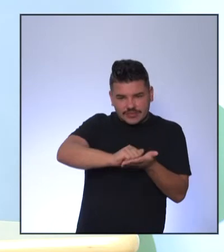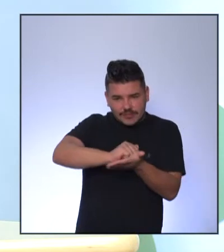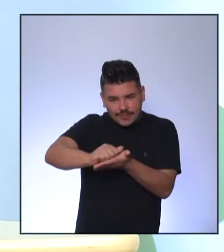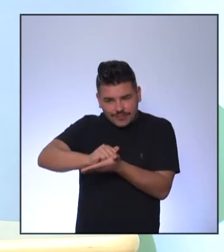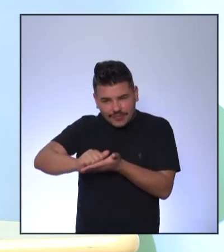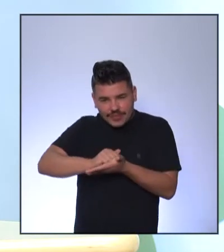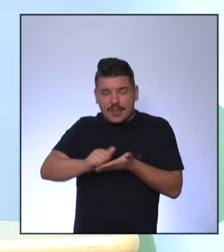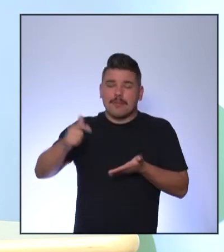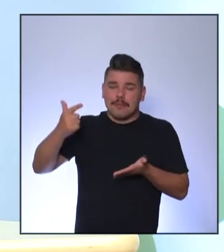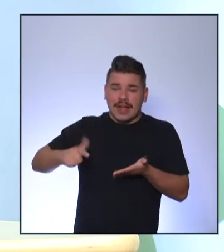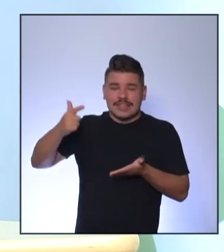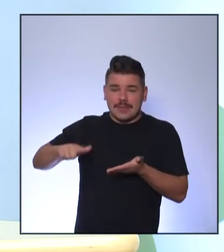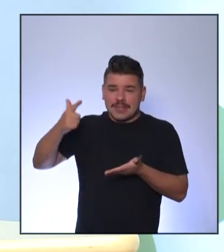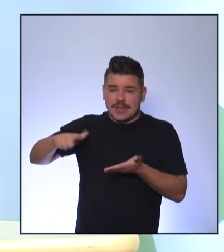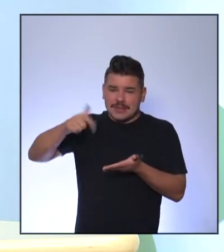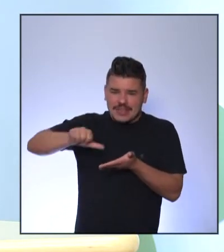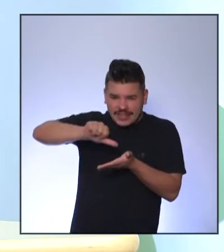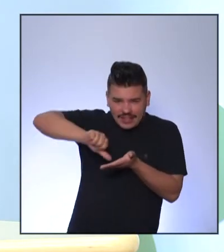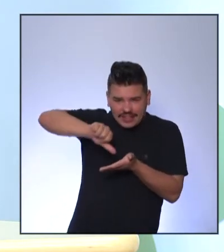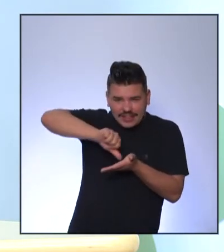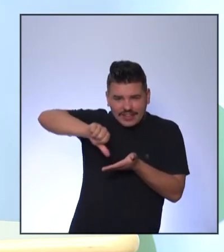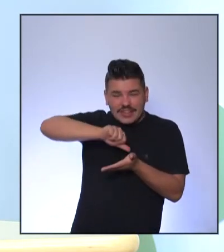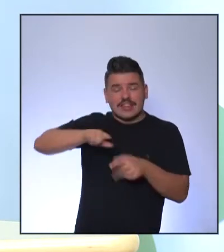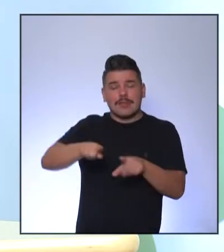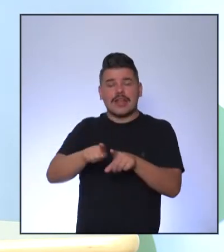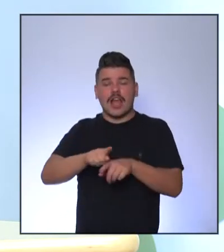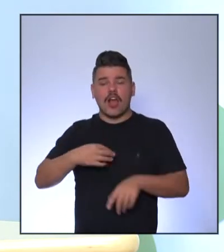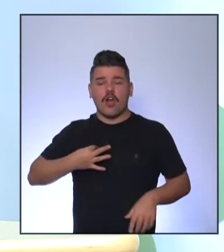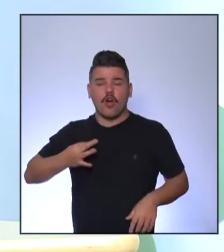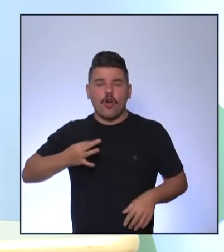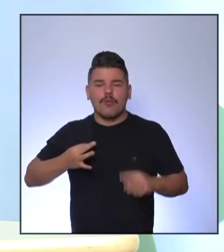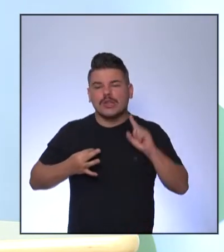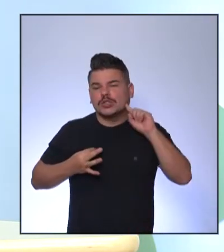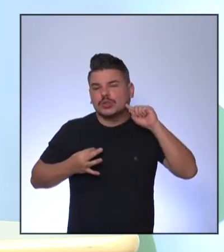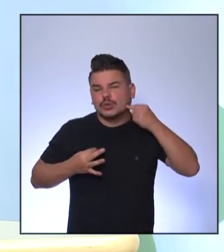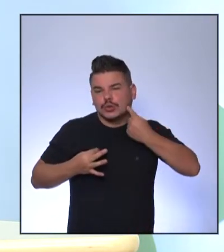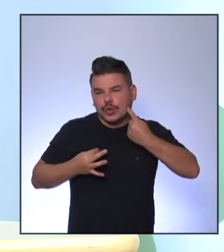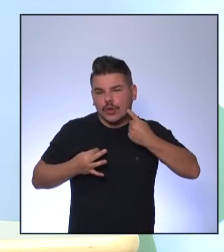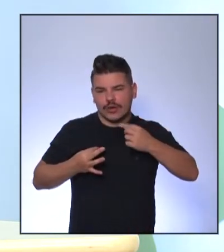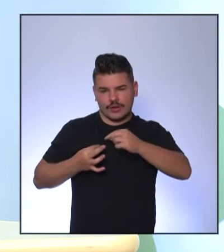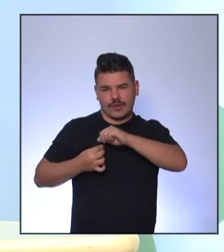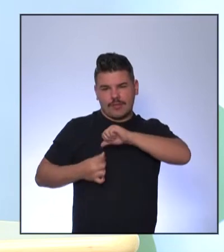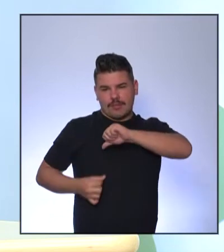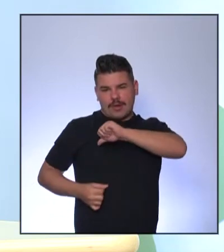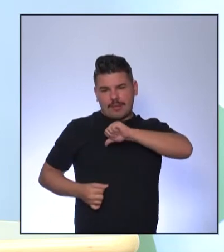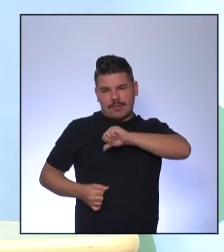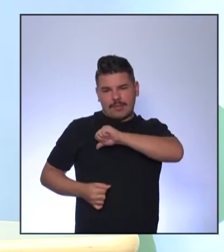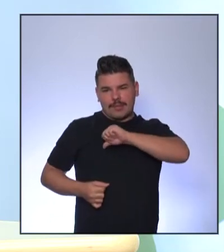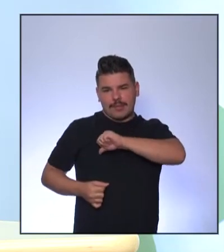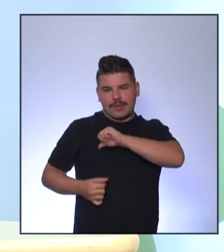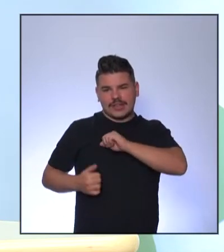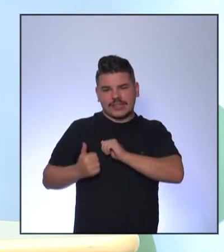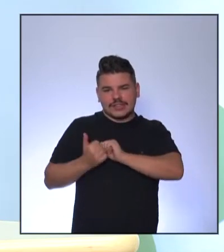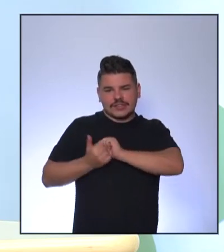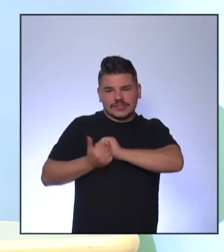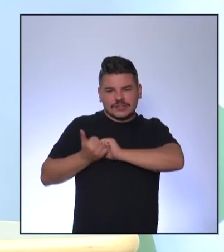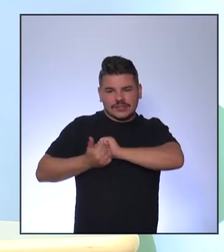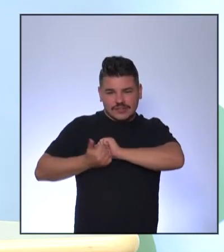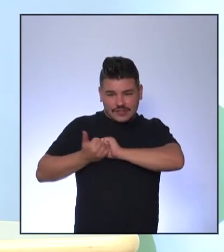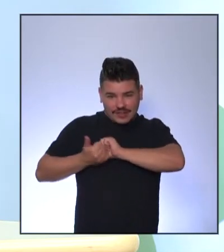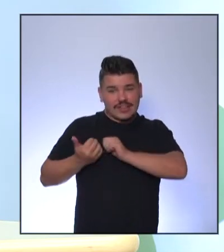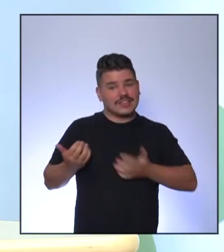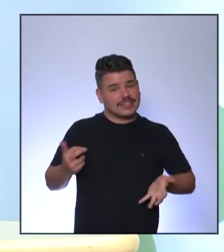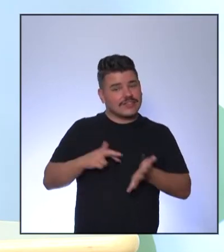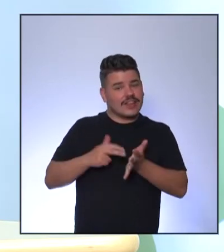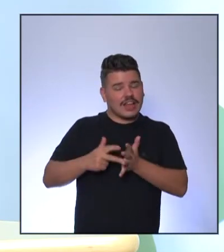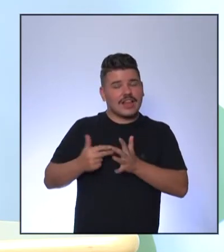do detergente. De repente, ali você tem aquela sua roupa que está manchada. A mãe não vai lá e não põe uma quantidade de sabão só na mancha. Ela está